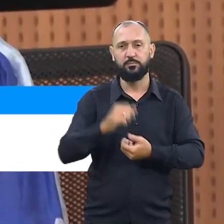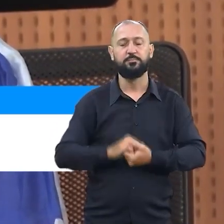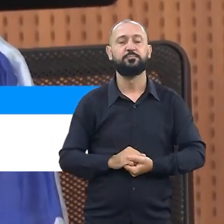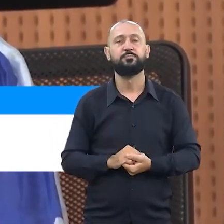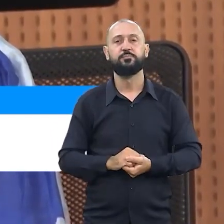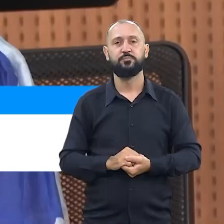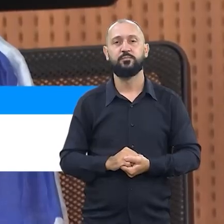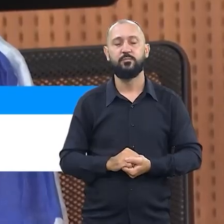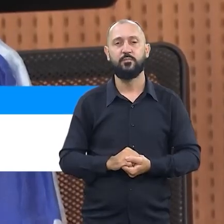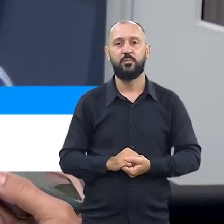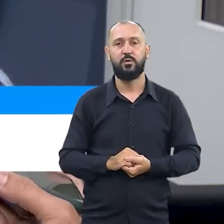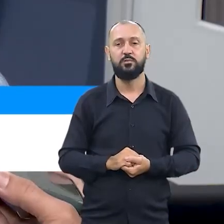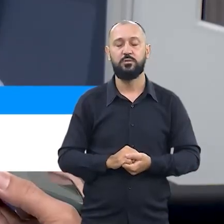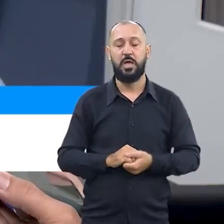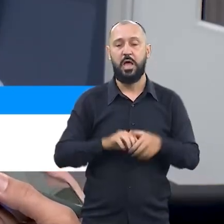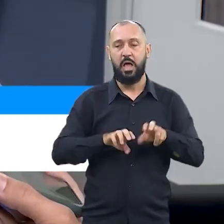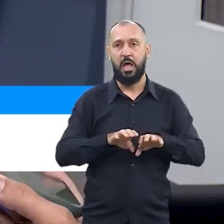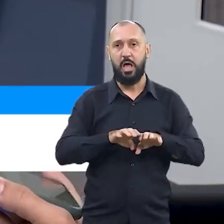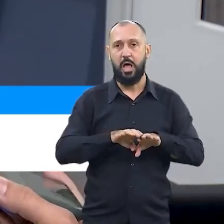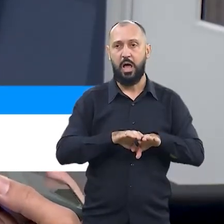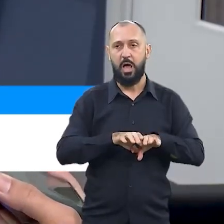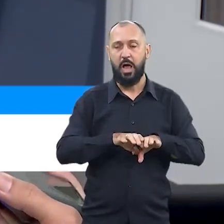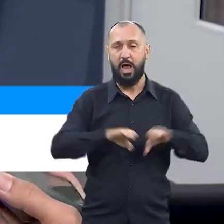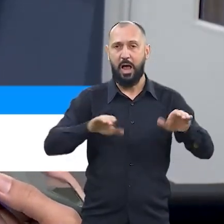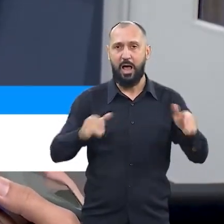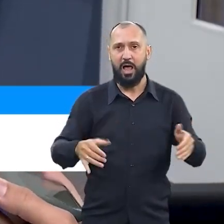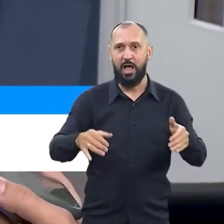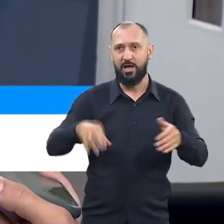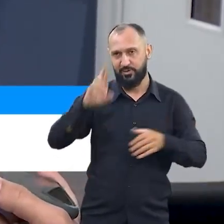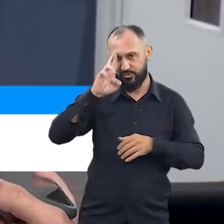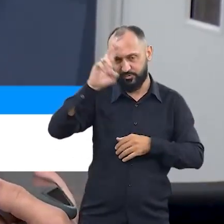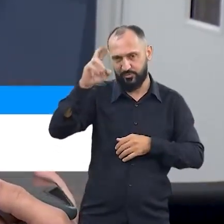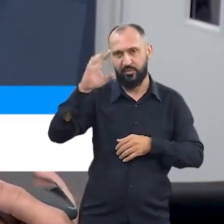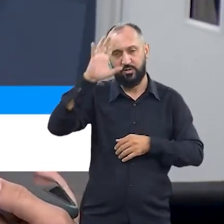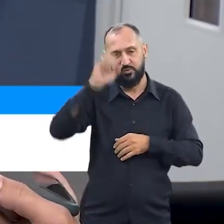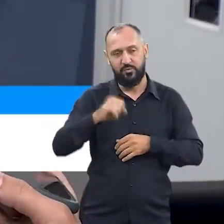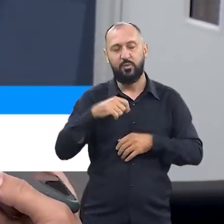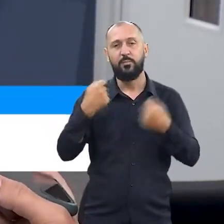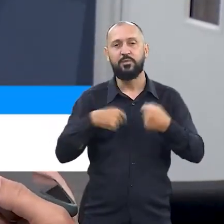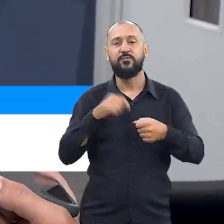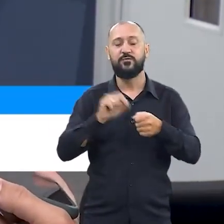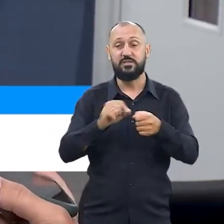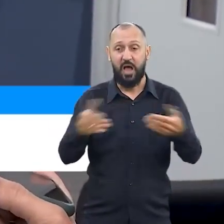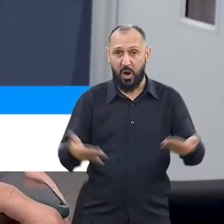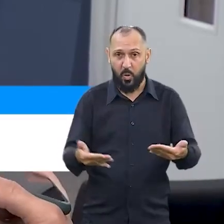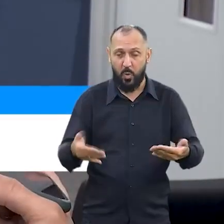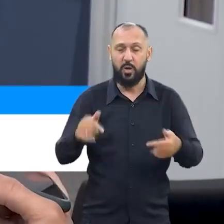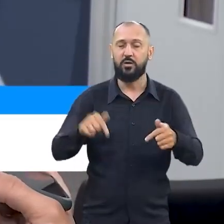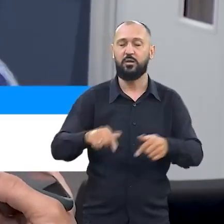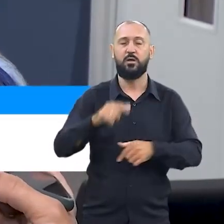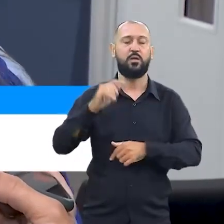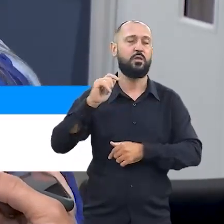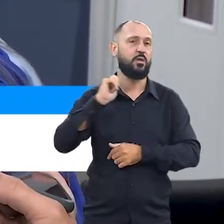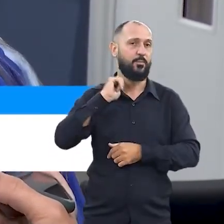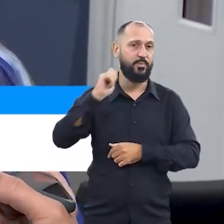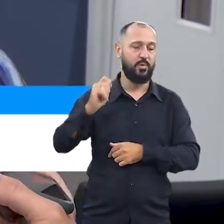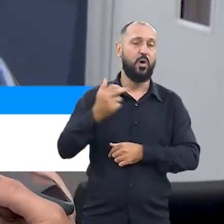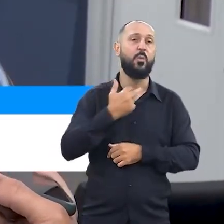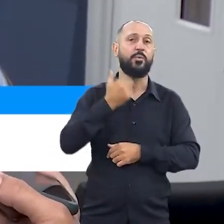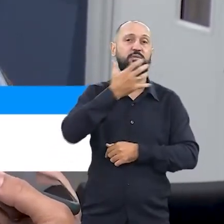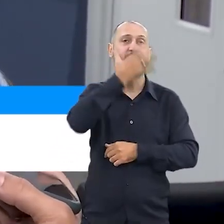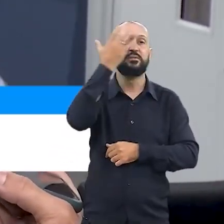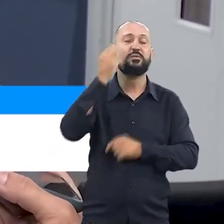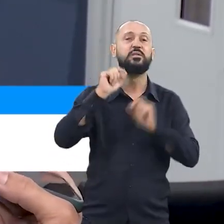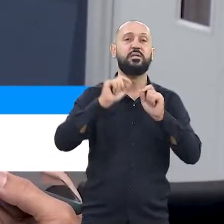valores. A mesa entendeu importante fazer agora esse reajuste em abril, né? Mas nós não